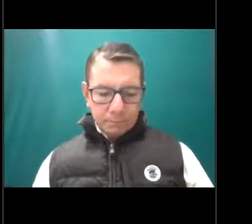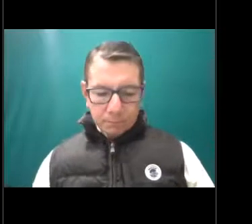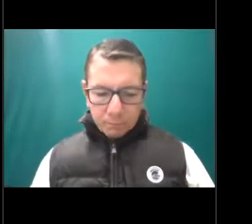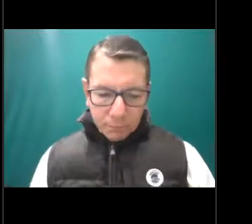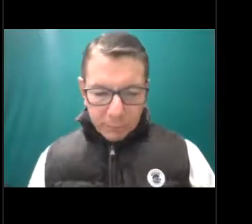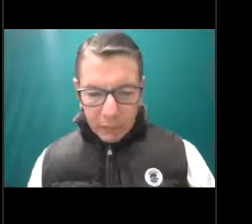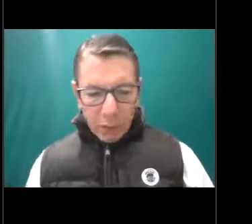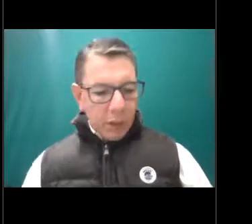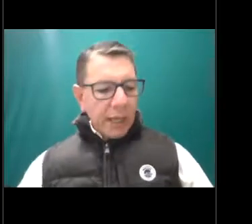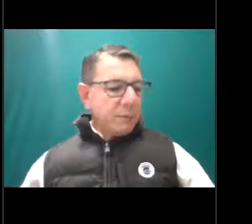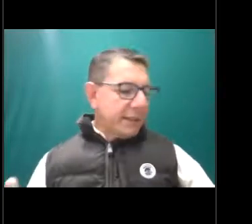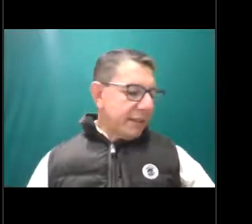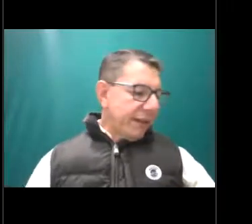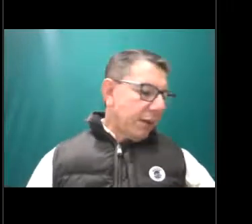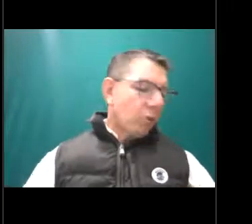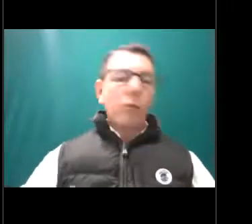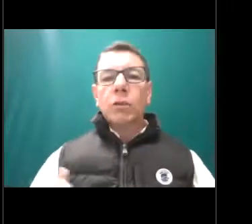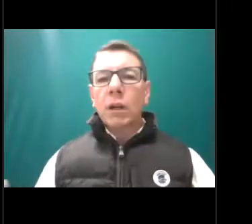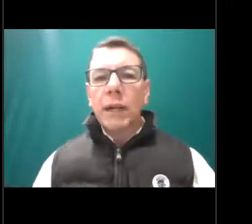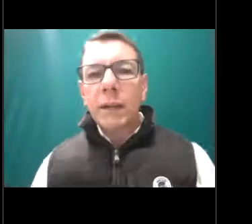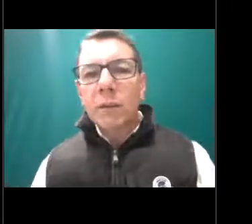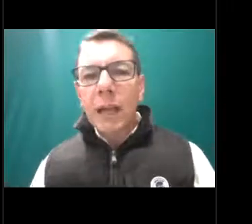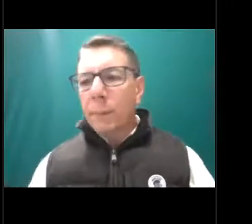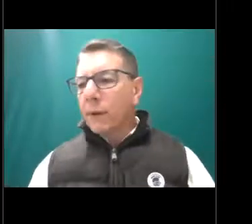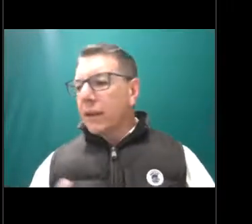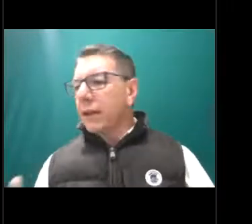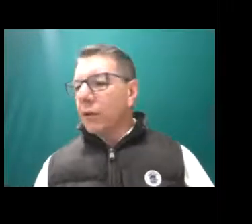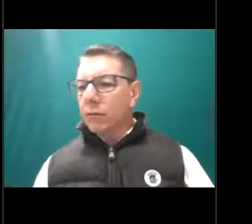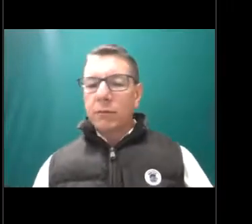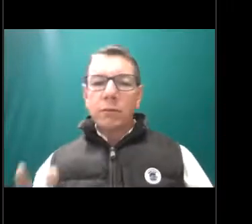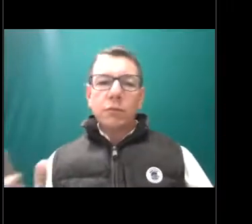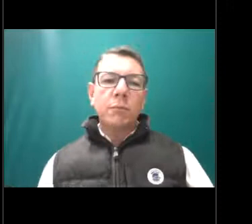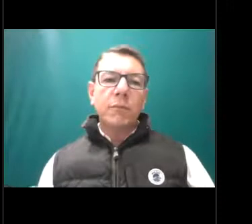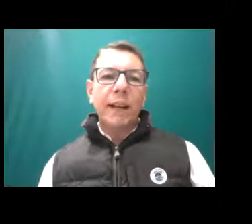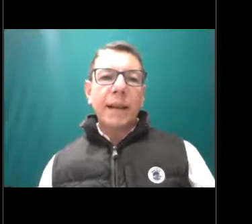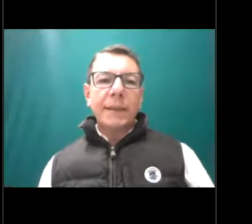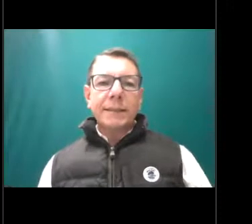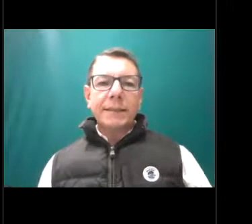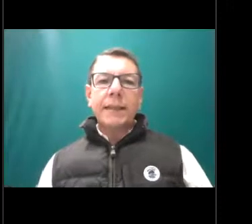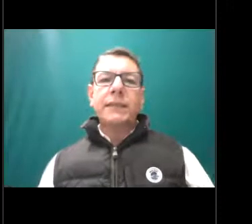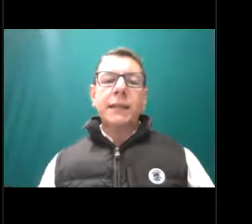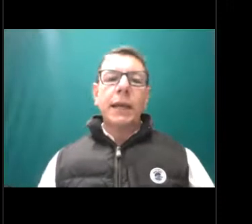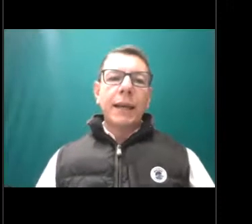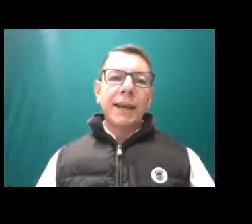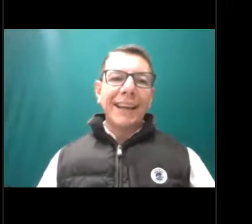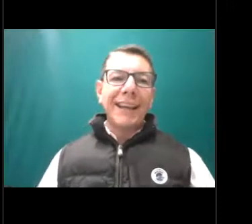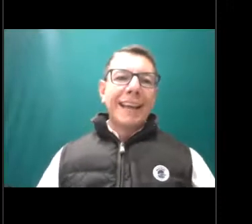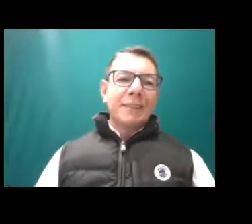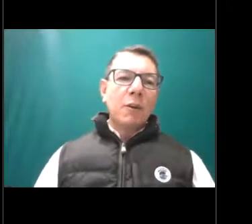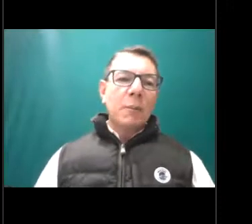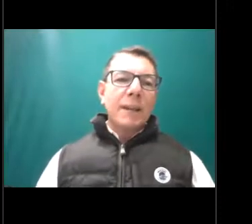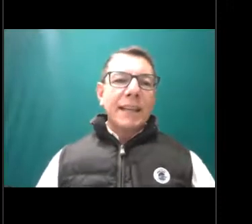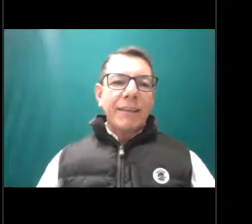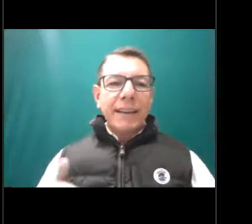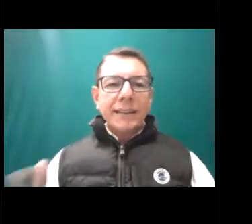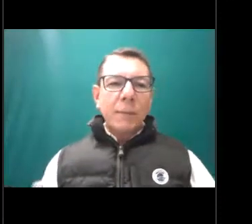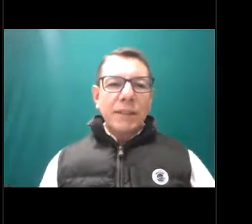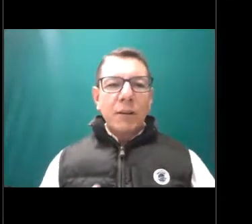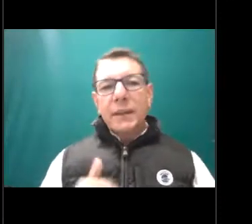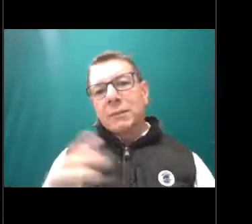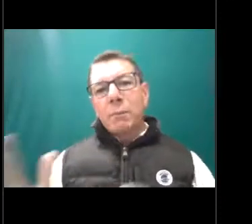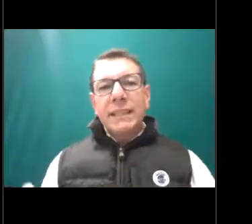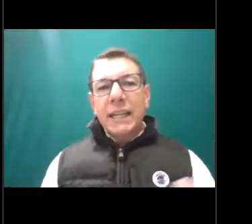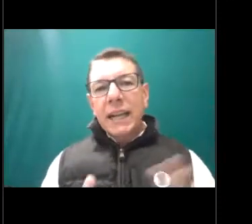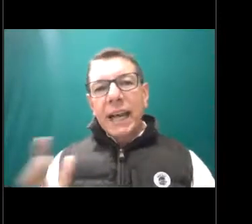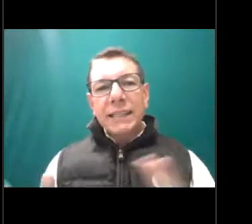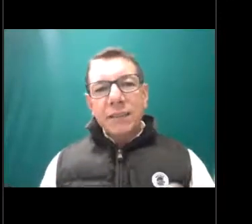inicial, Yasmin, você vai controlando aí o tempo, porque eu costumo falar bastante. Se eu começar a ver que